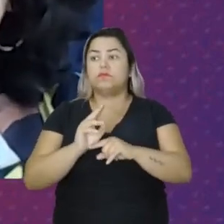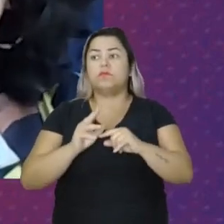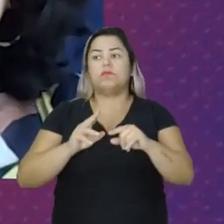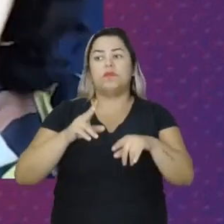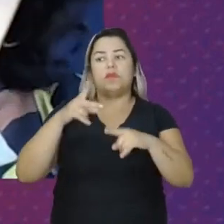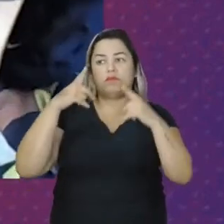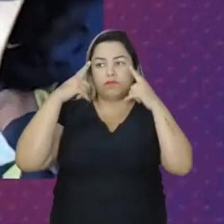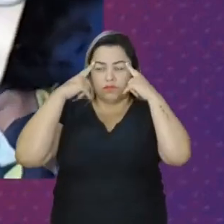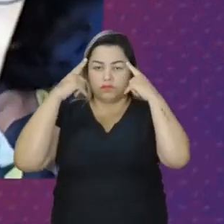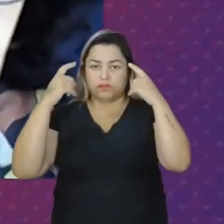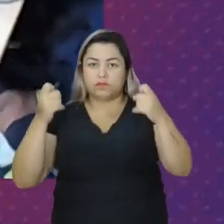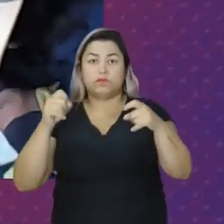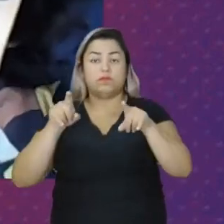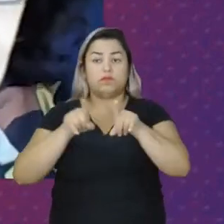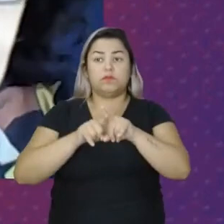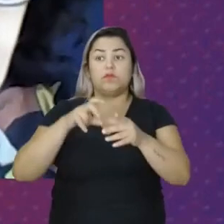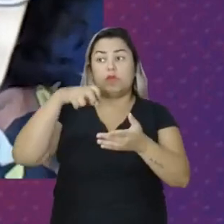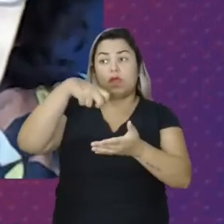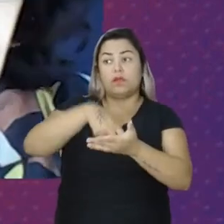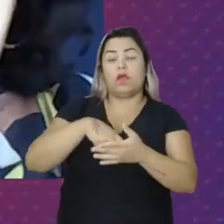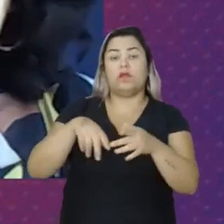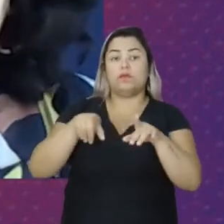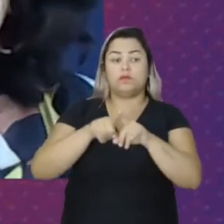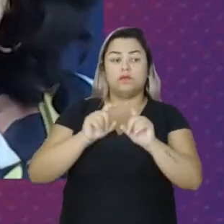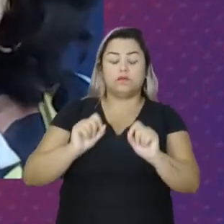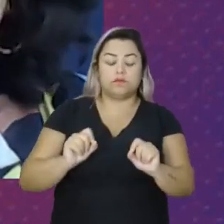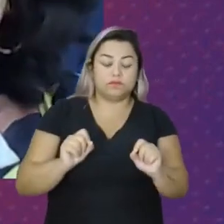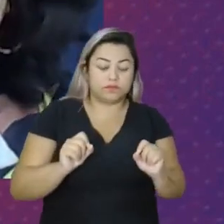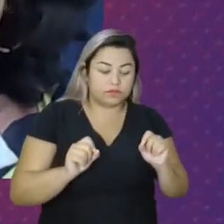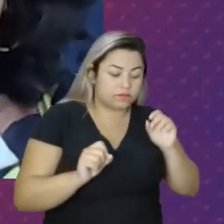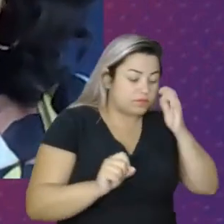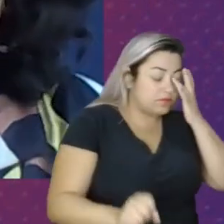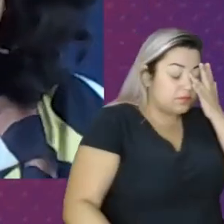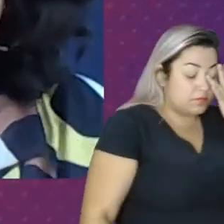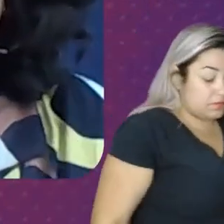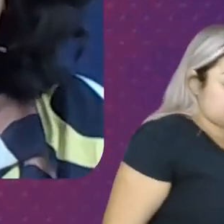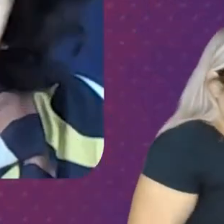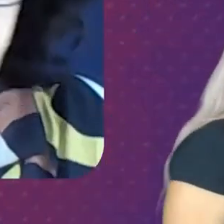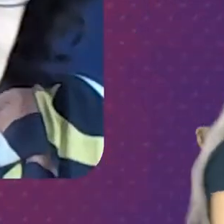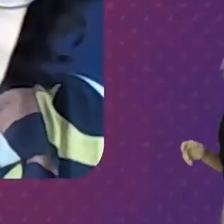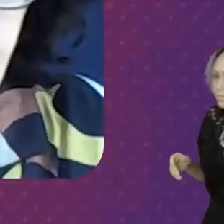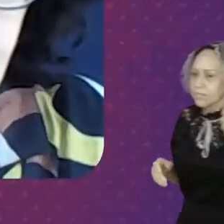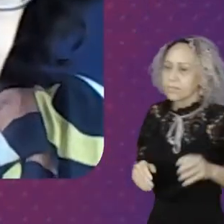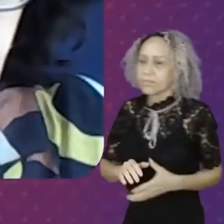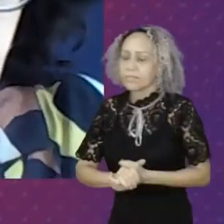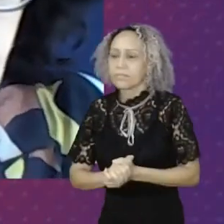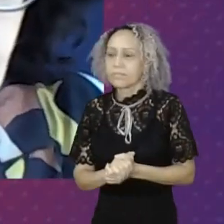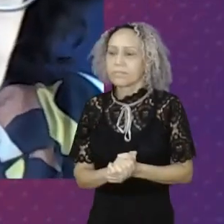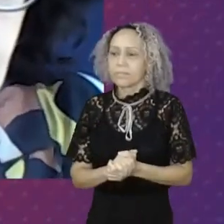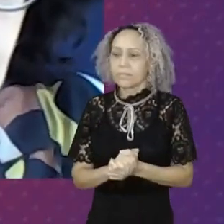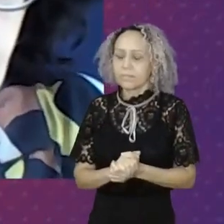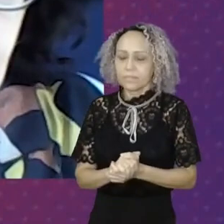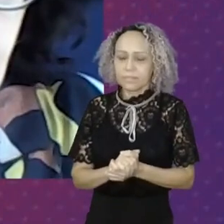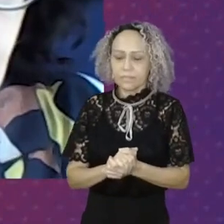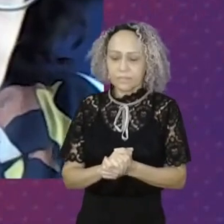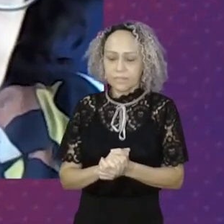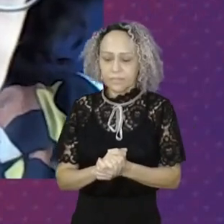à violência e de punição à agressão no ambiente de trabalho. Tá?